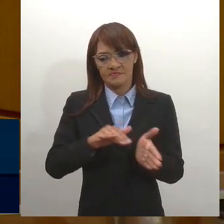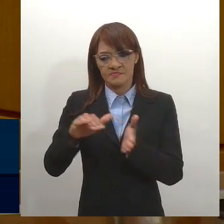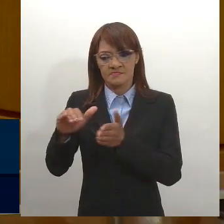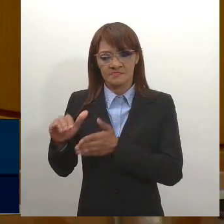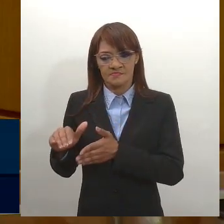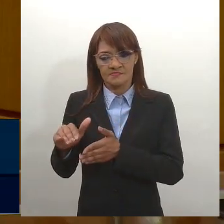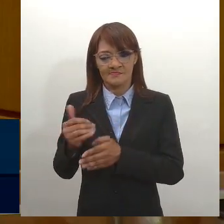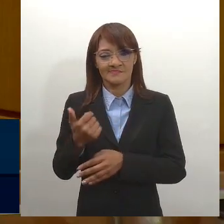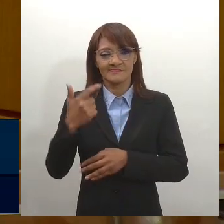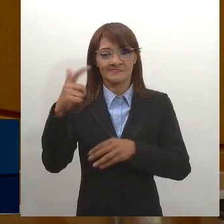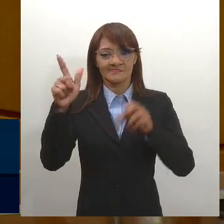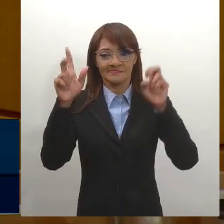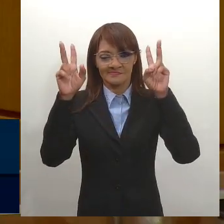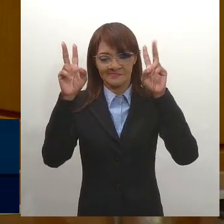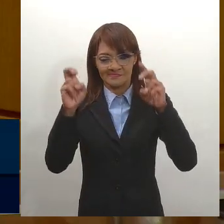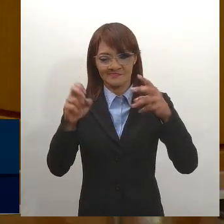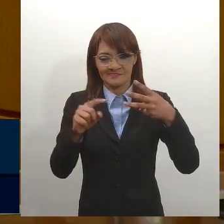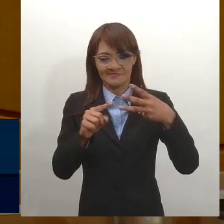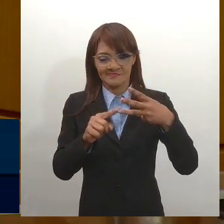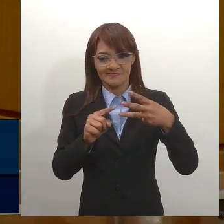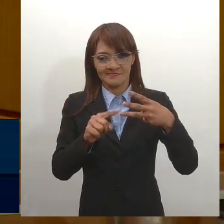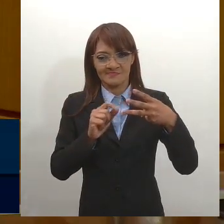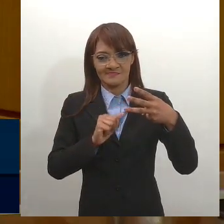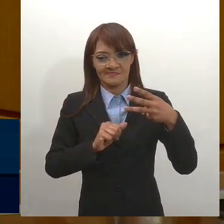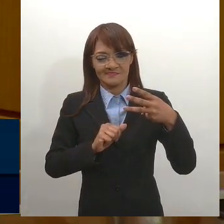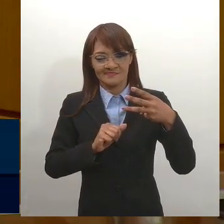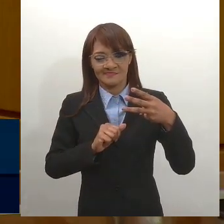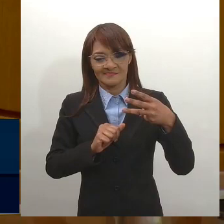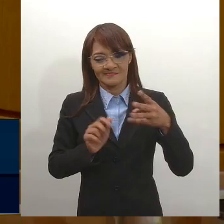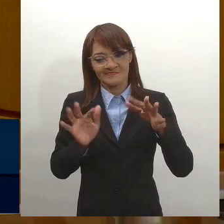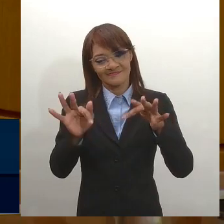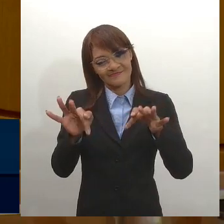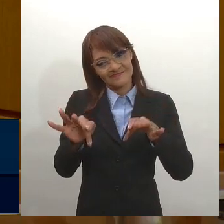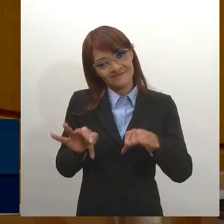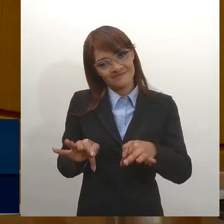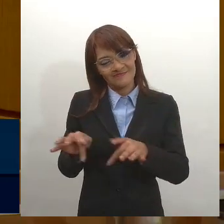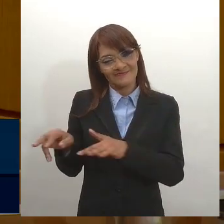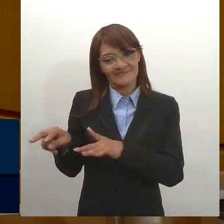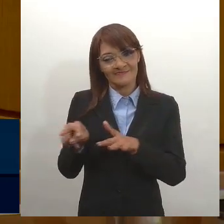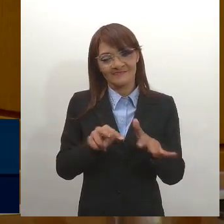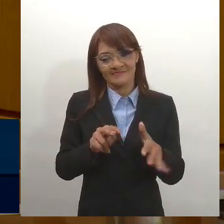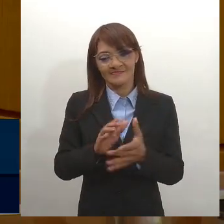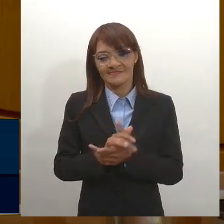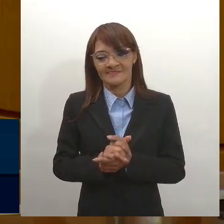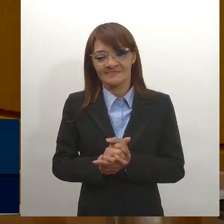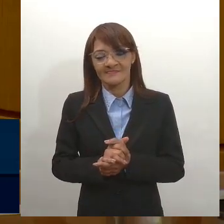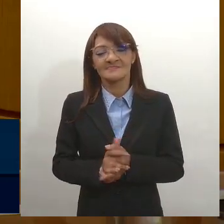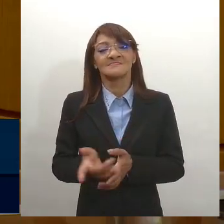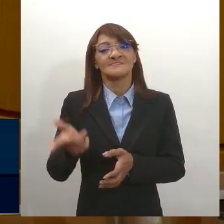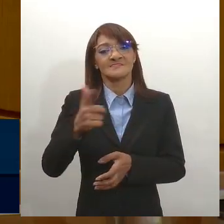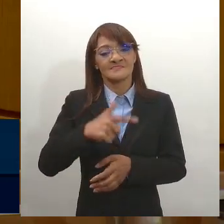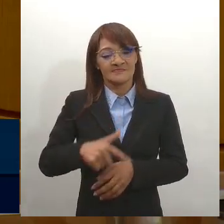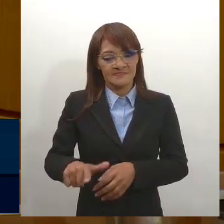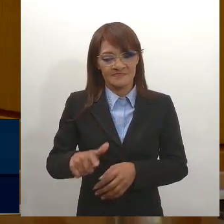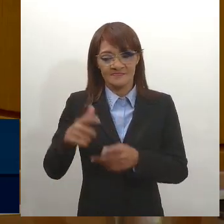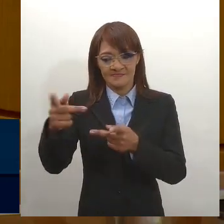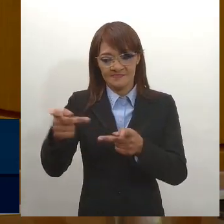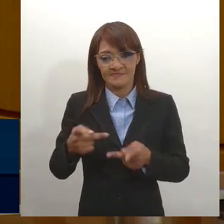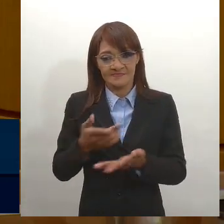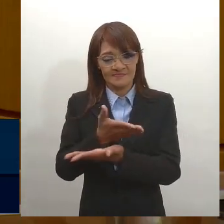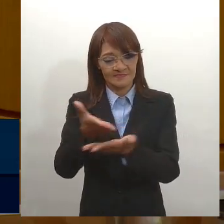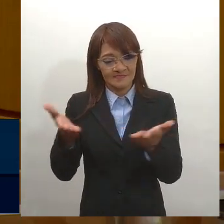a minha fala por hoje, né, por essa semana, eu quero mais uma vez convidar a sociedade sergipana